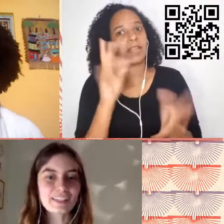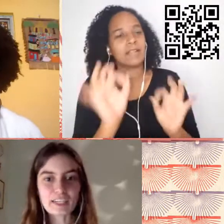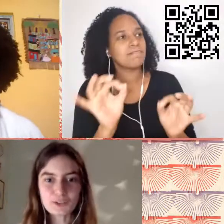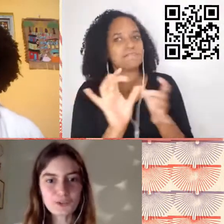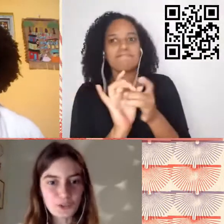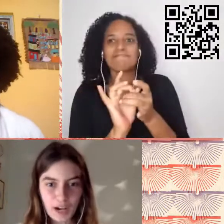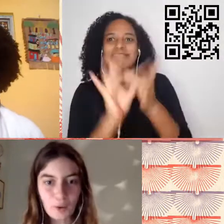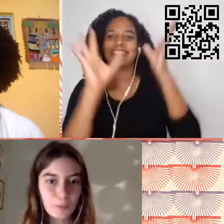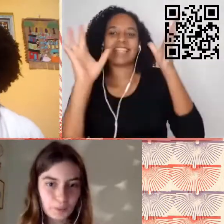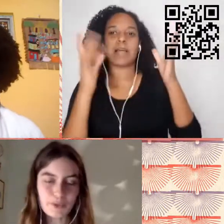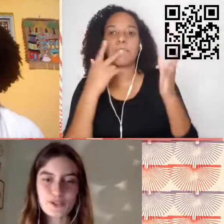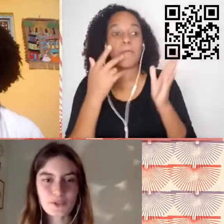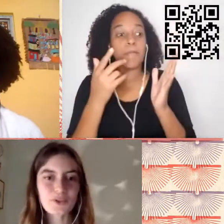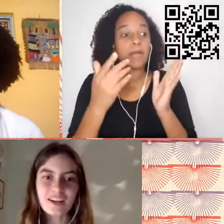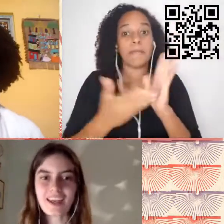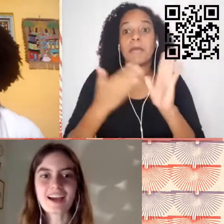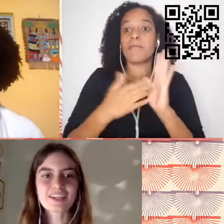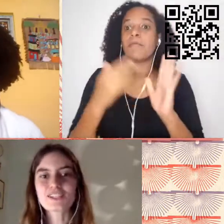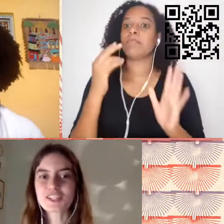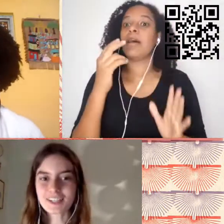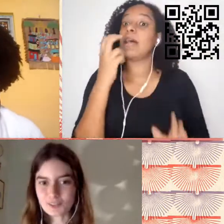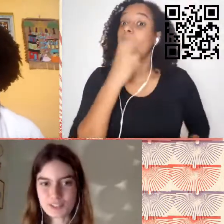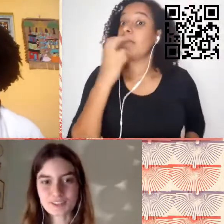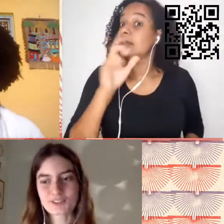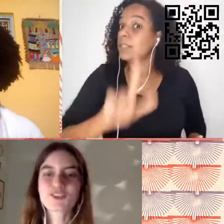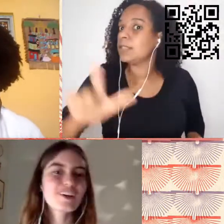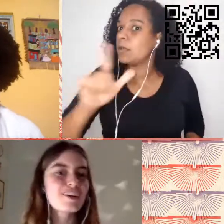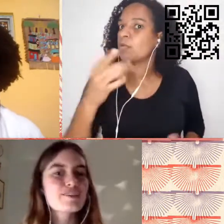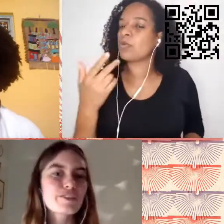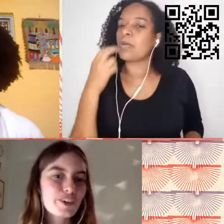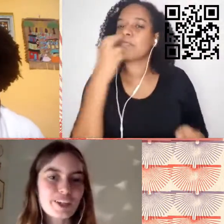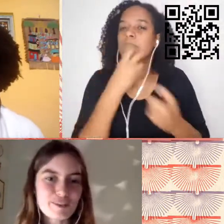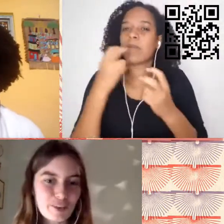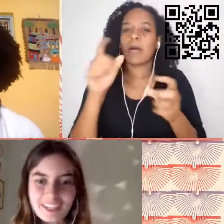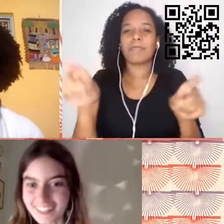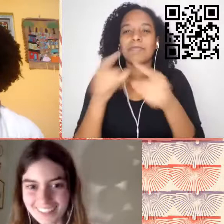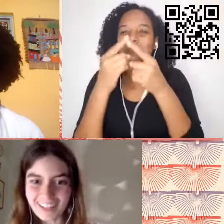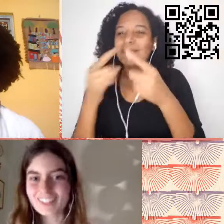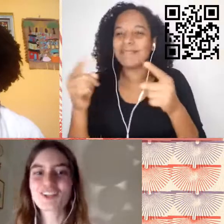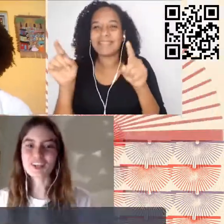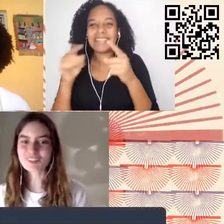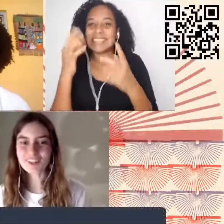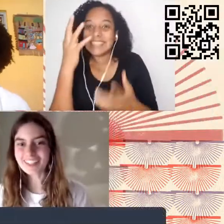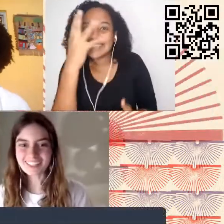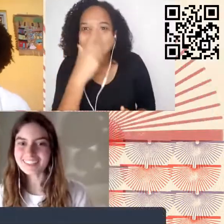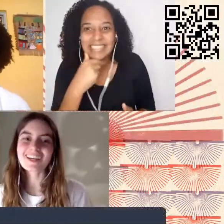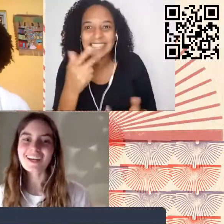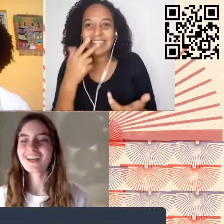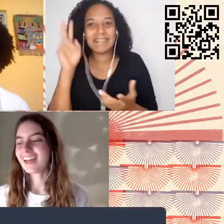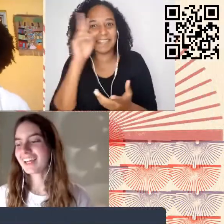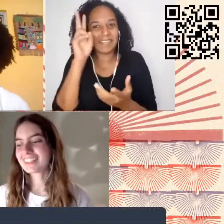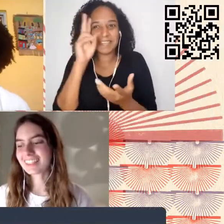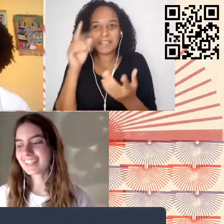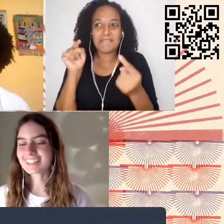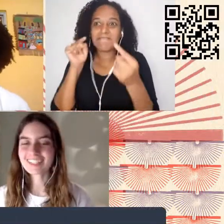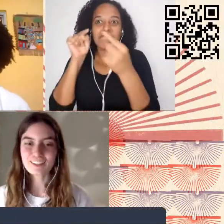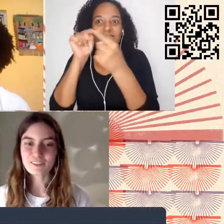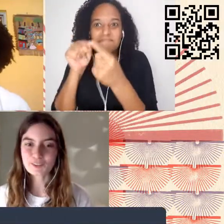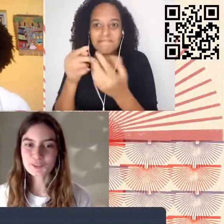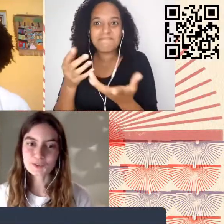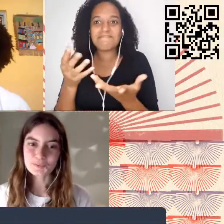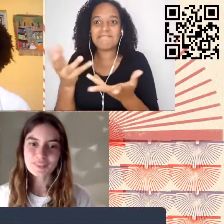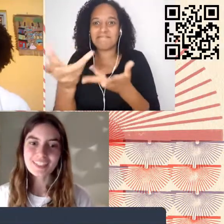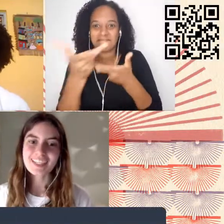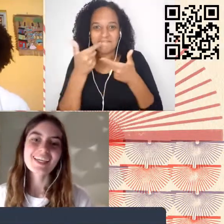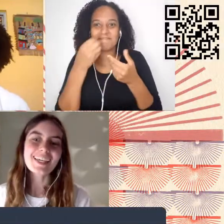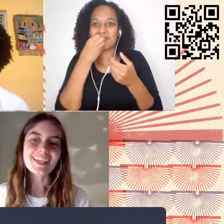a literatura oral proporciona, né, a cantiga que você cantou foi linda, a história foi linda, achei